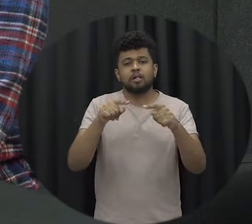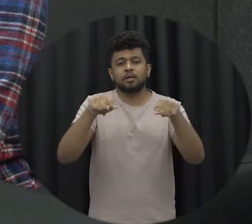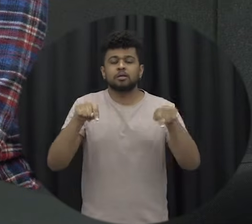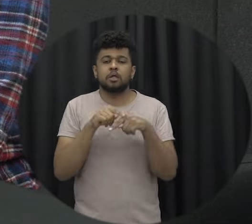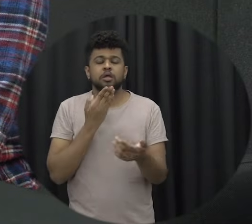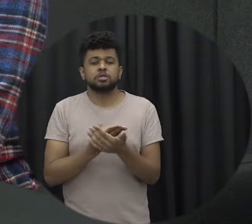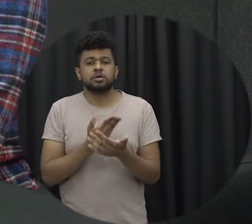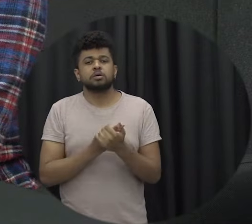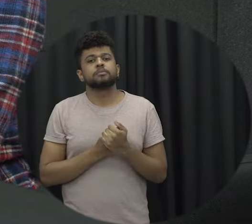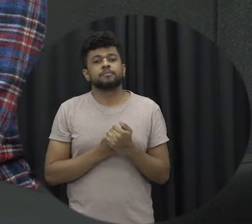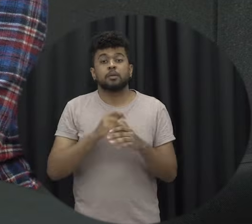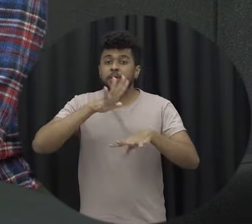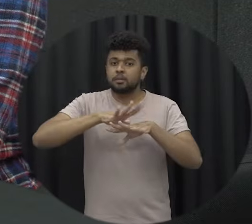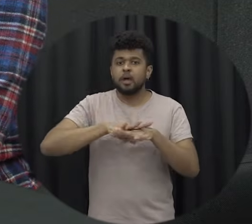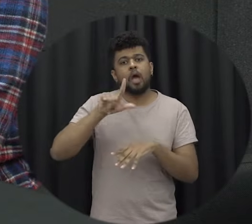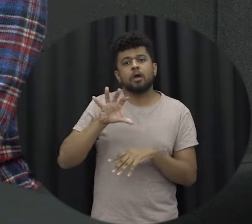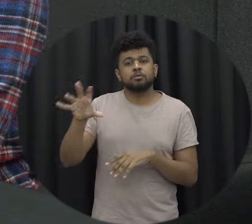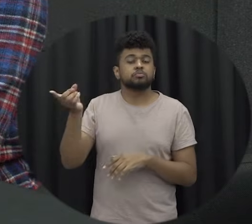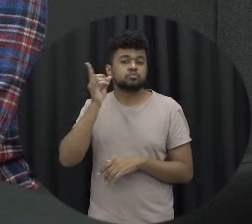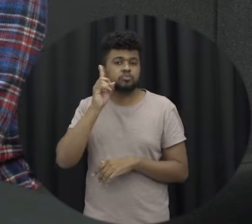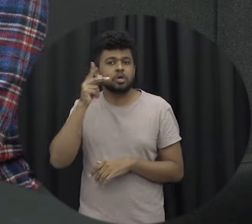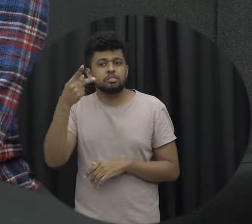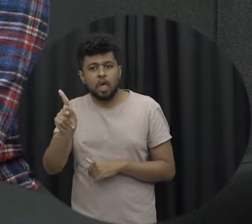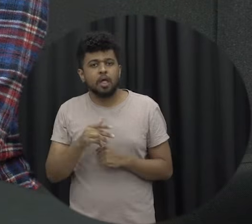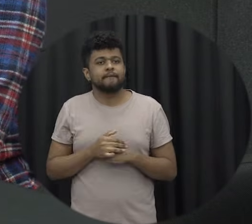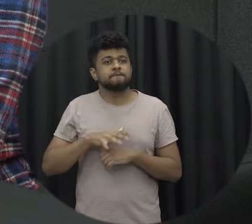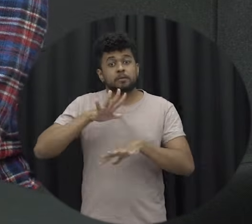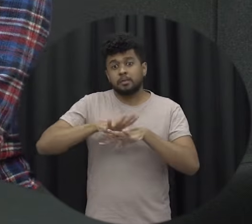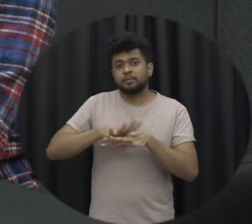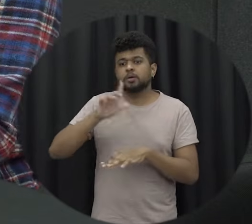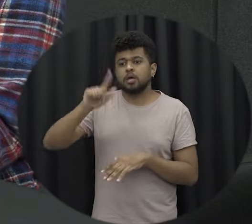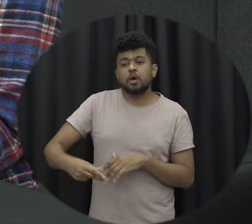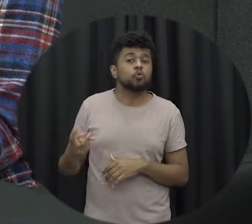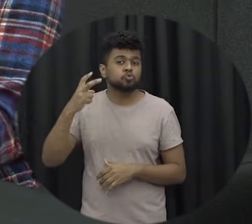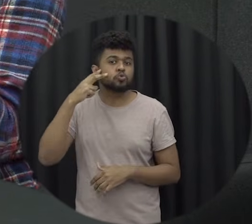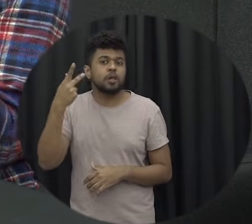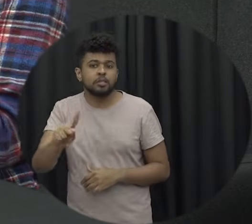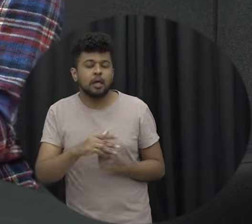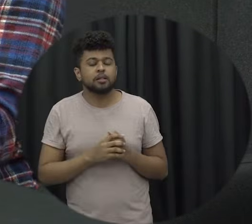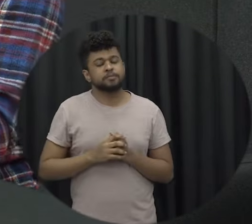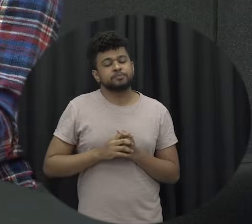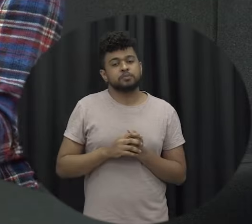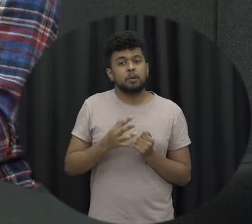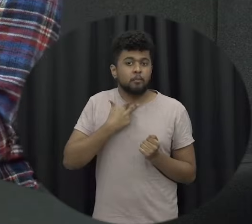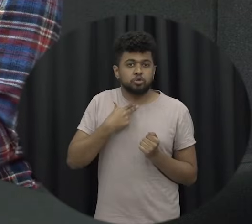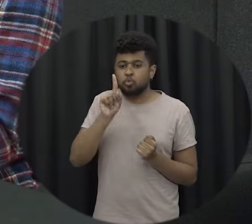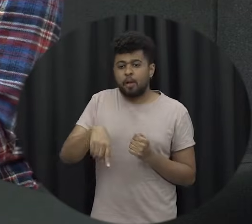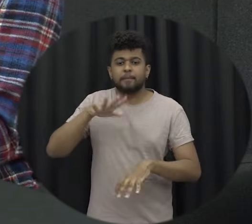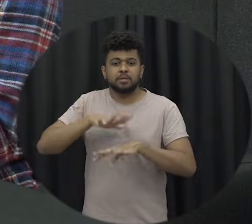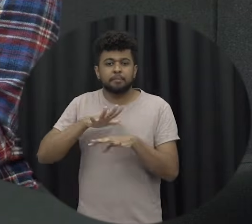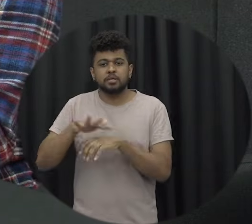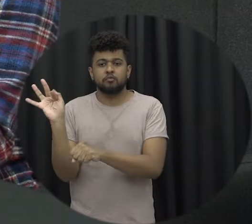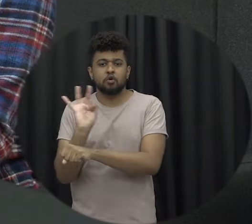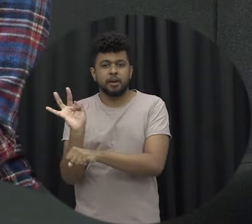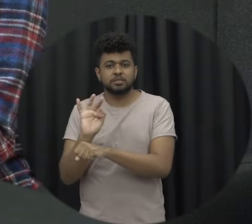dia a dia dela, que a matemática faz parte da cultura dela. Pode não ser a matemática formalizada, mas o raciocínio matemático